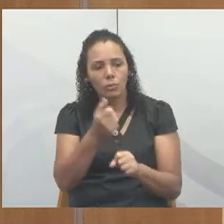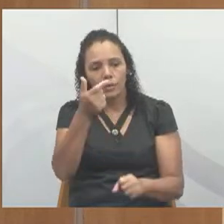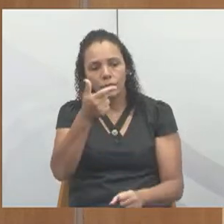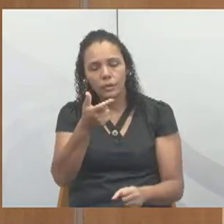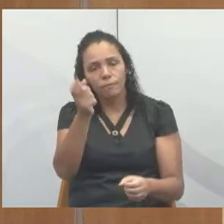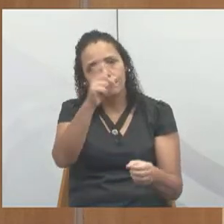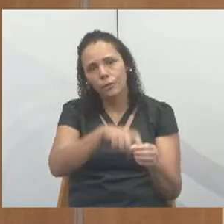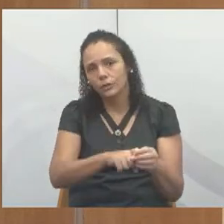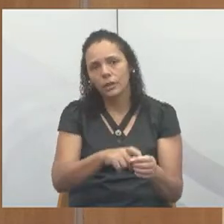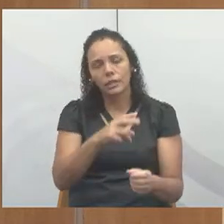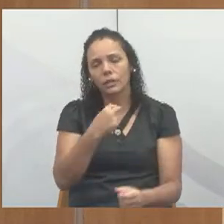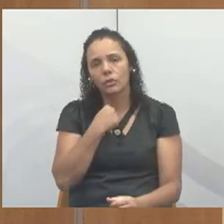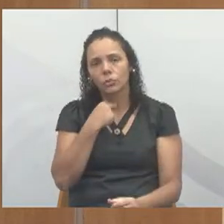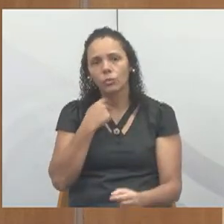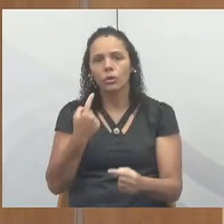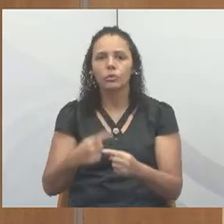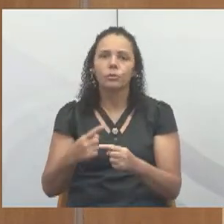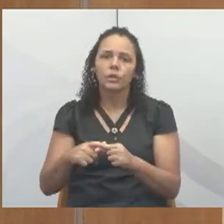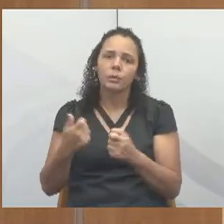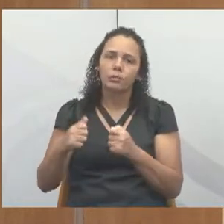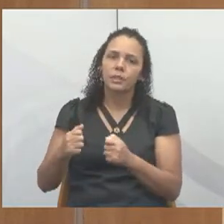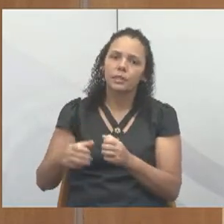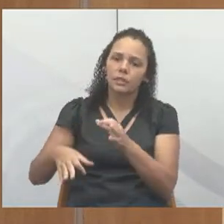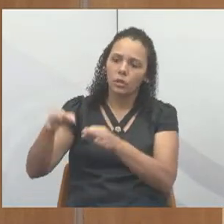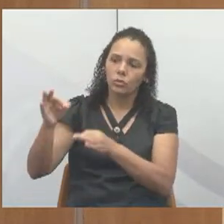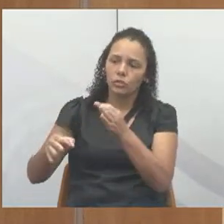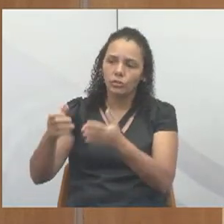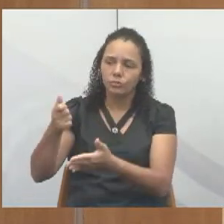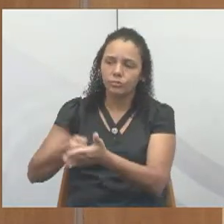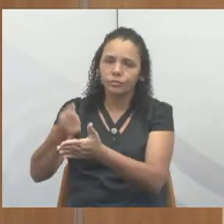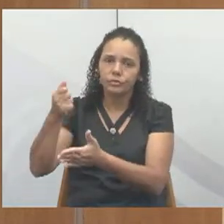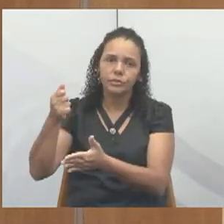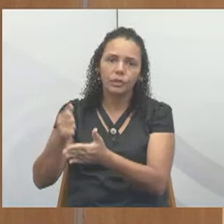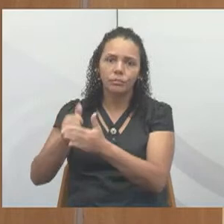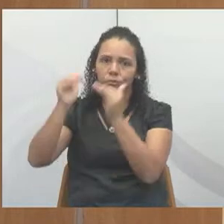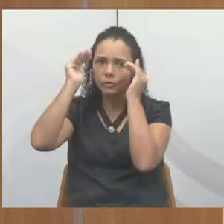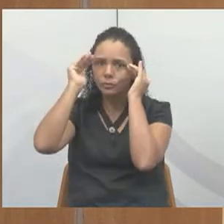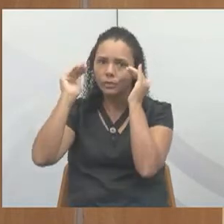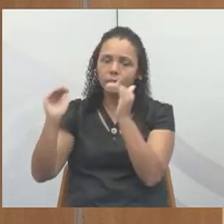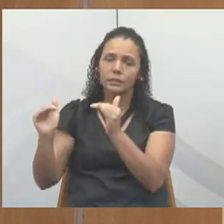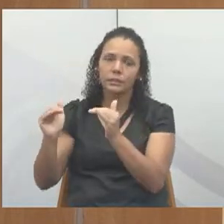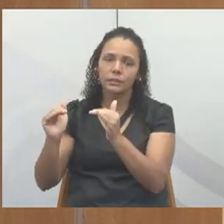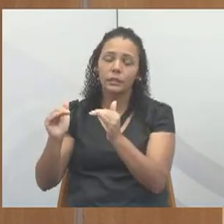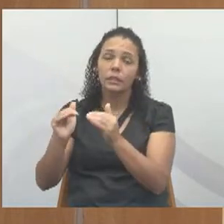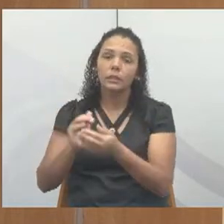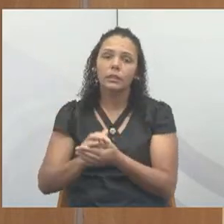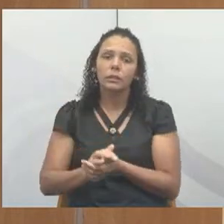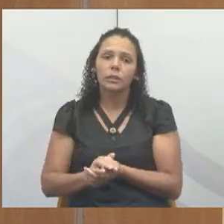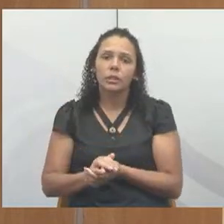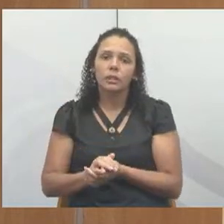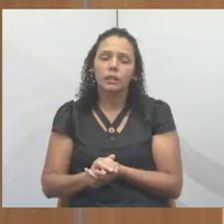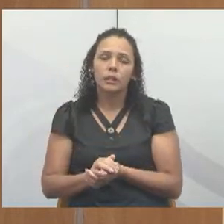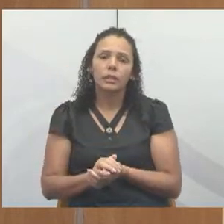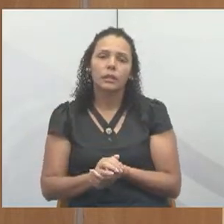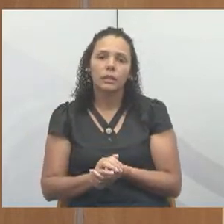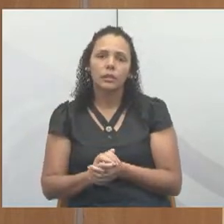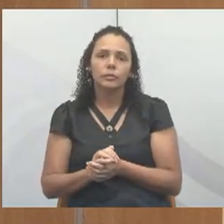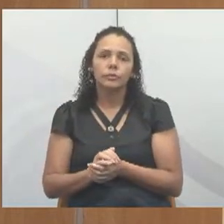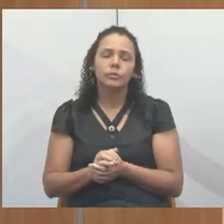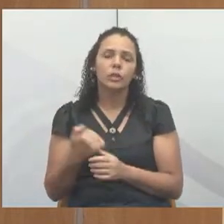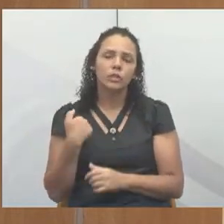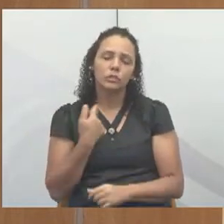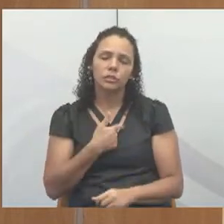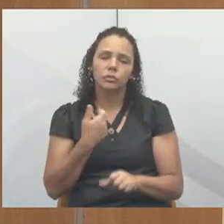judicial. A gente, junto à Procuradoria Municipal, está tentando reverter isso, mas enquanto não reverter isso, a gente não